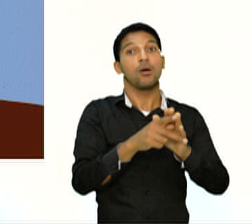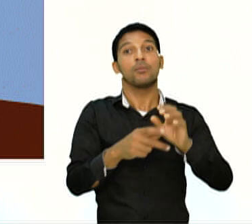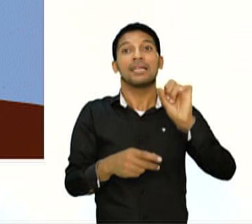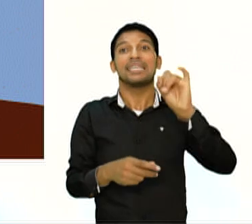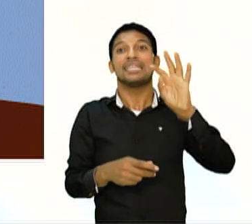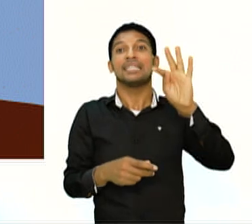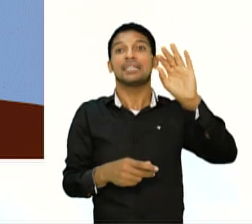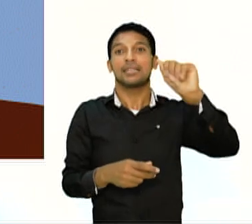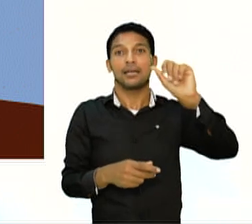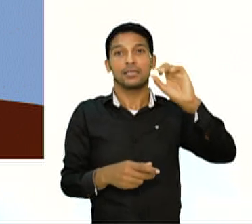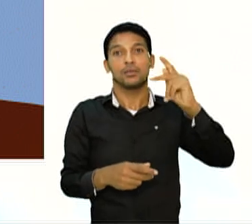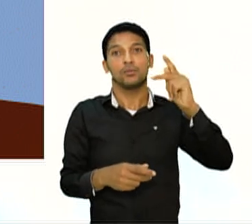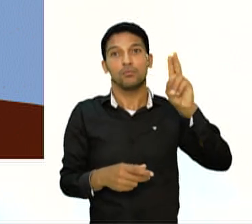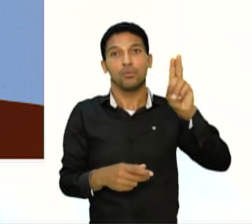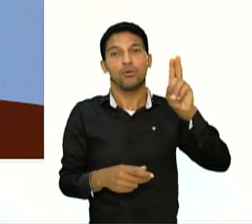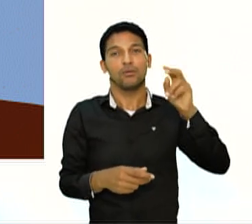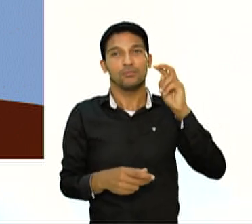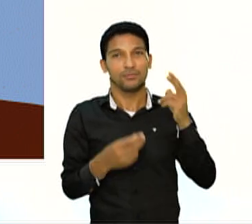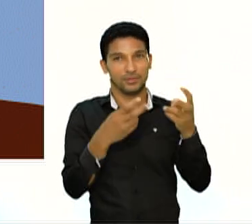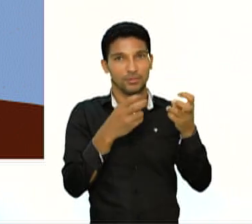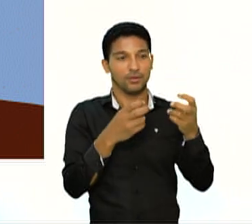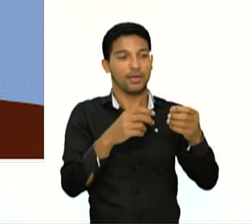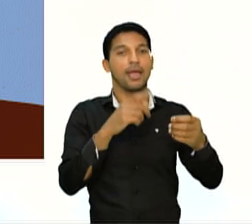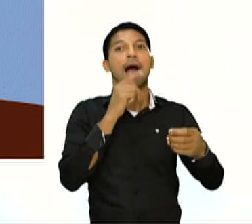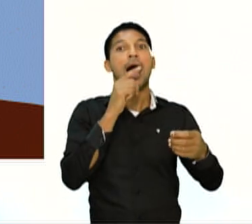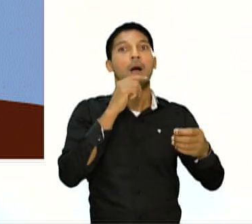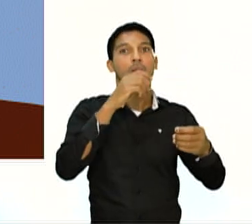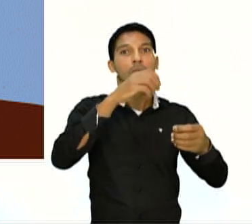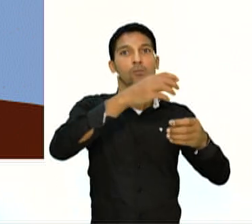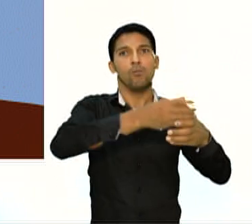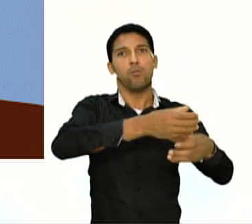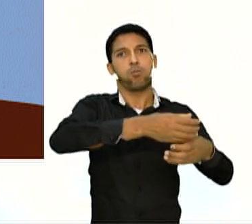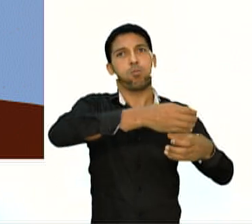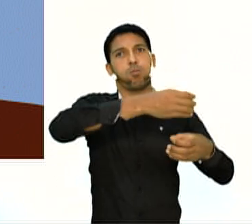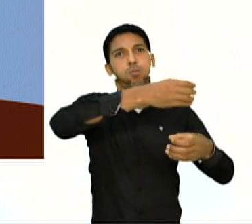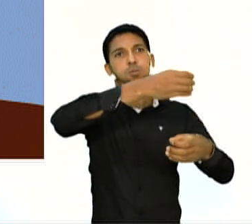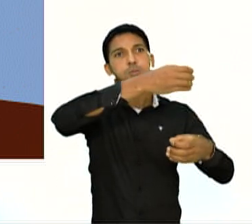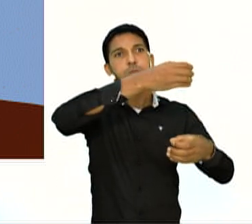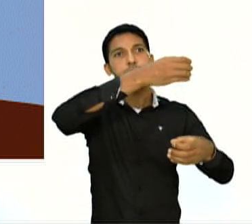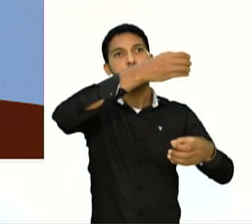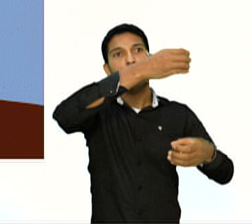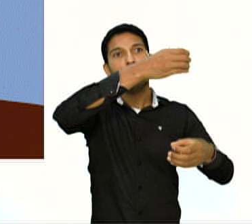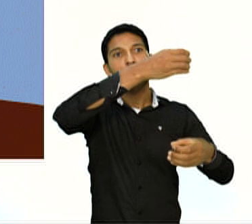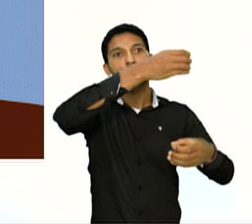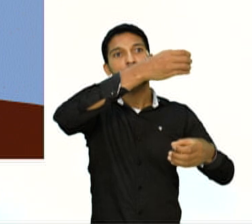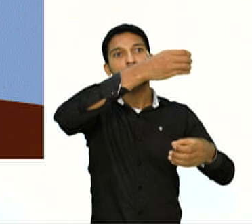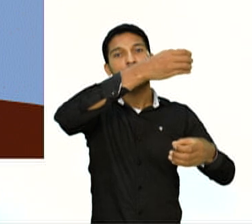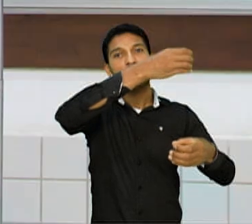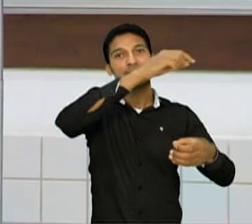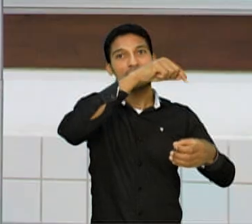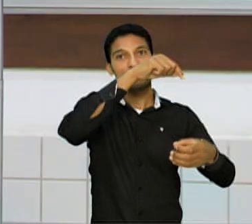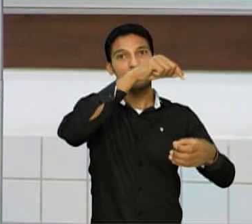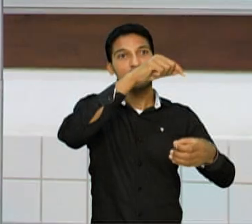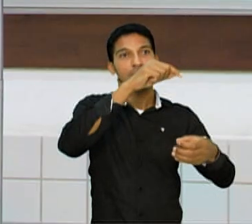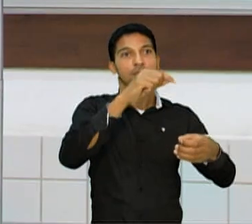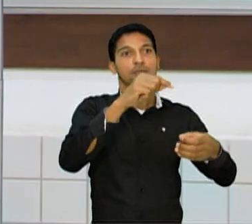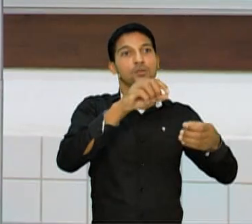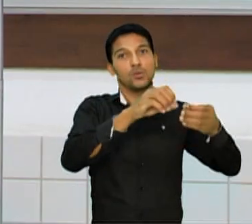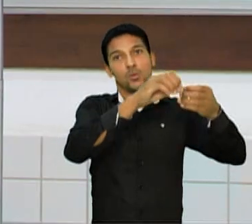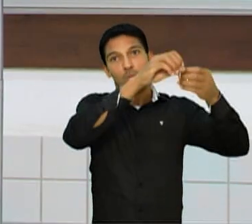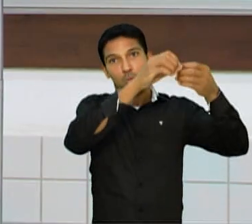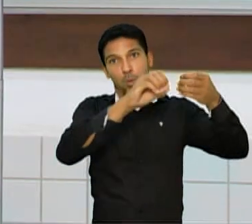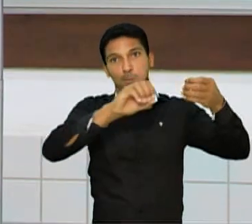referindo ao lago, ao reservatório de água acumulada a partir da represa. Esta represa existe